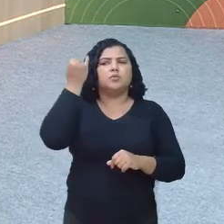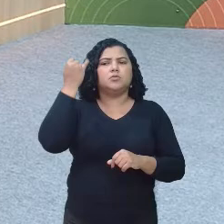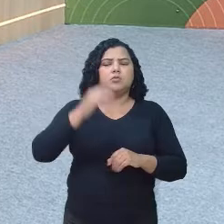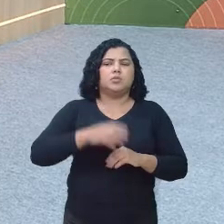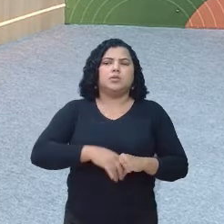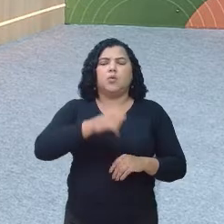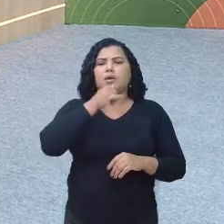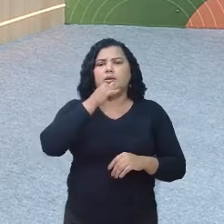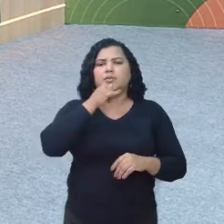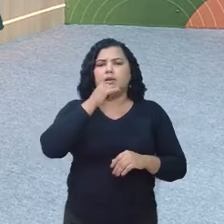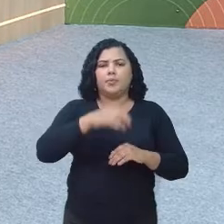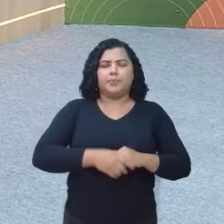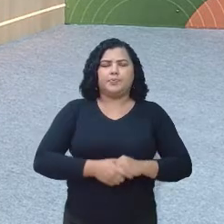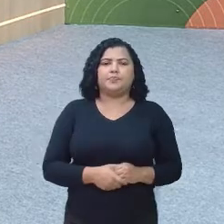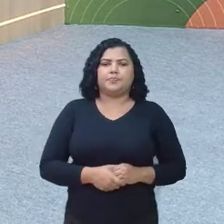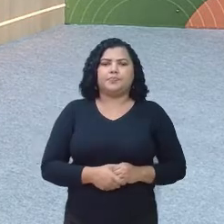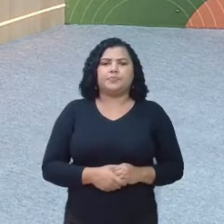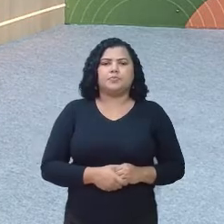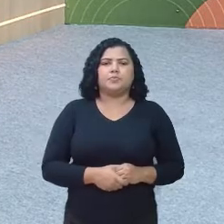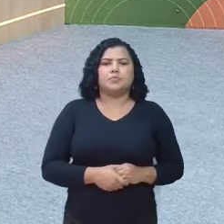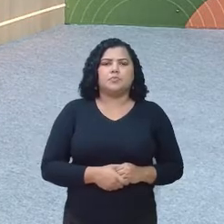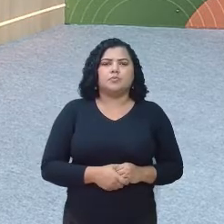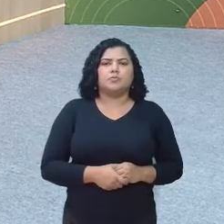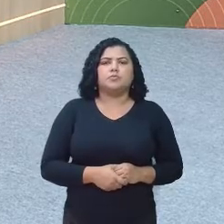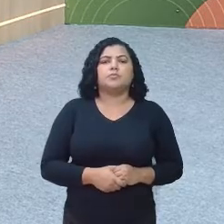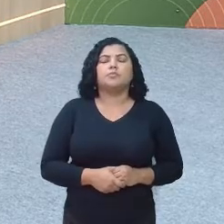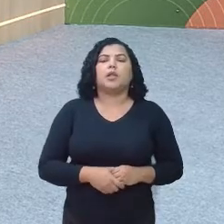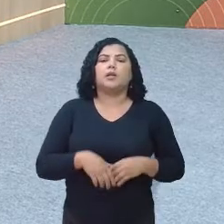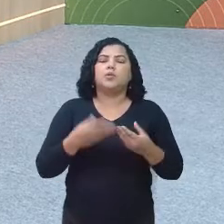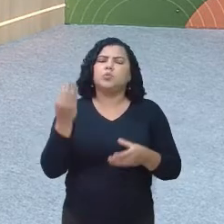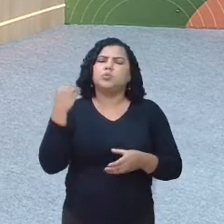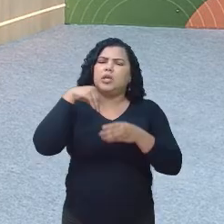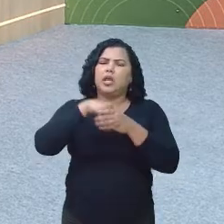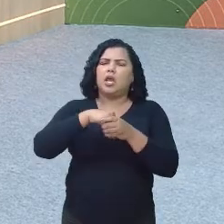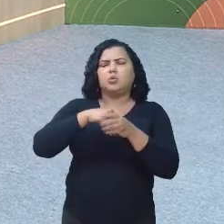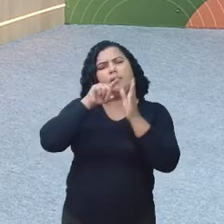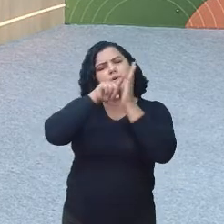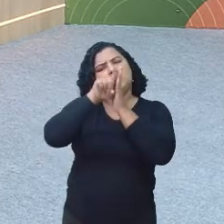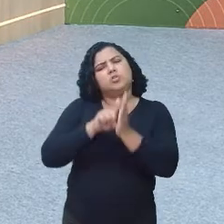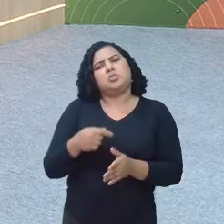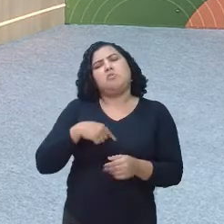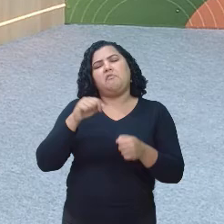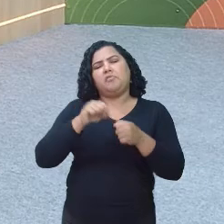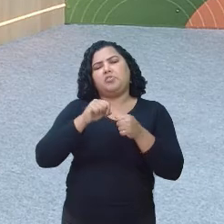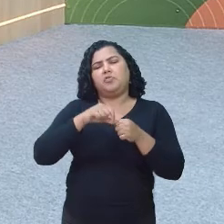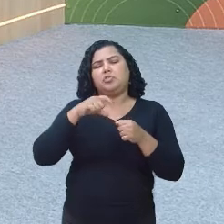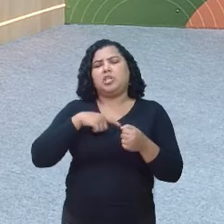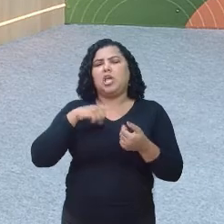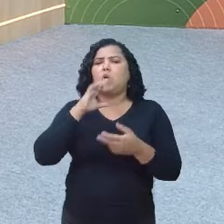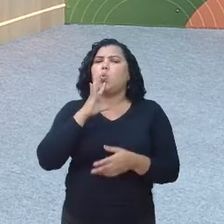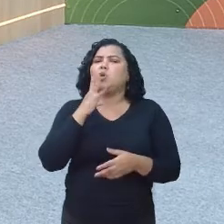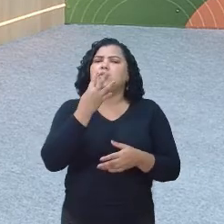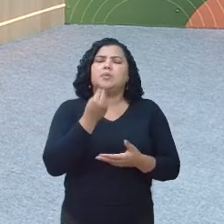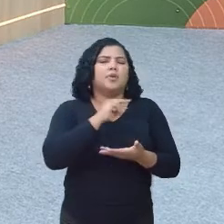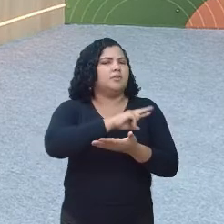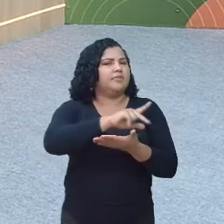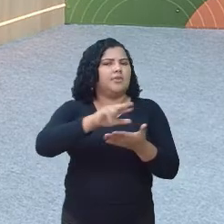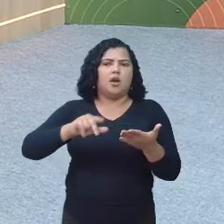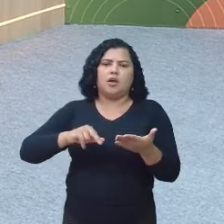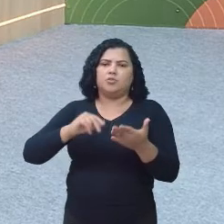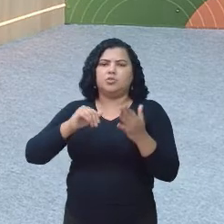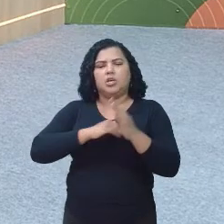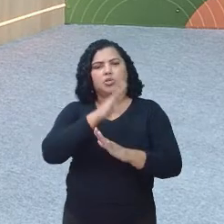dessa pesquisa que eu fiz, eu vou ter uma série de conhecimentos diversos. E nem todos esses conhecimentos podem